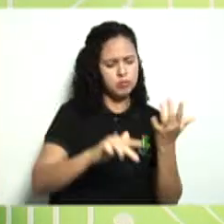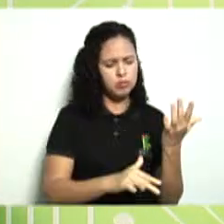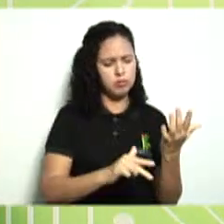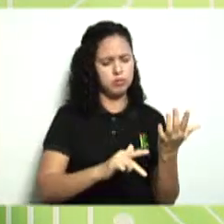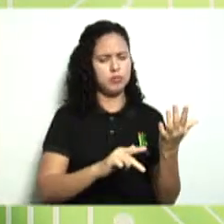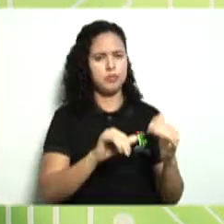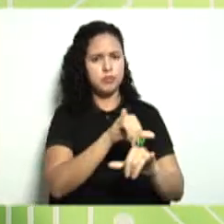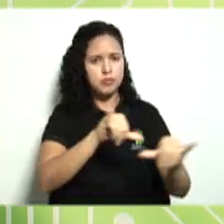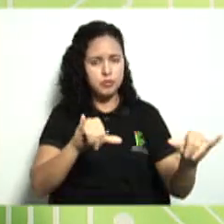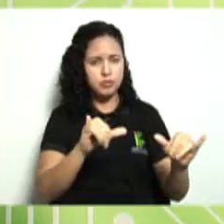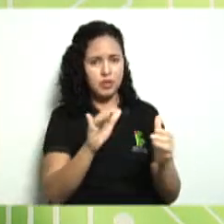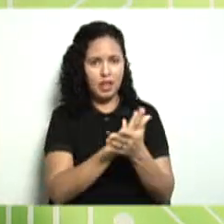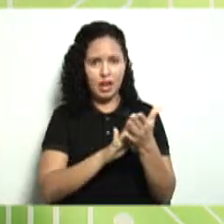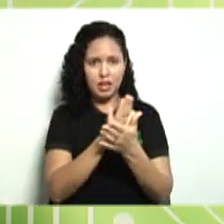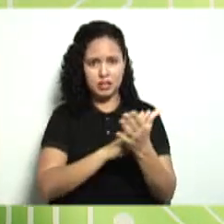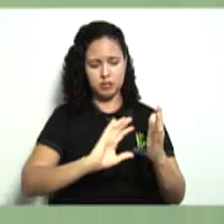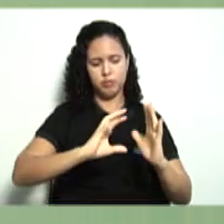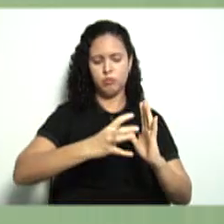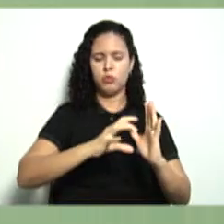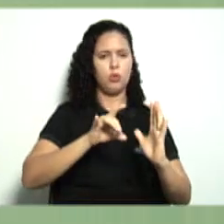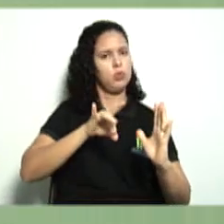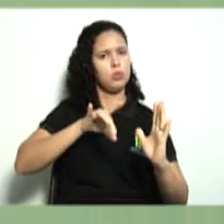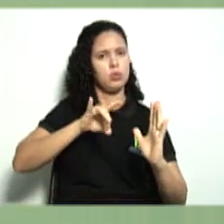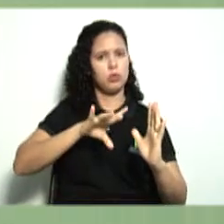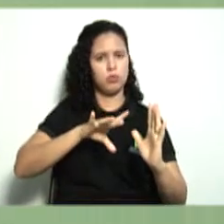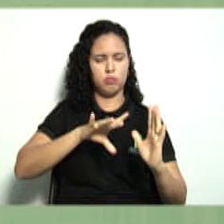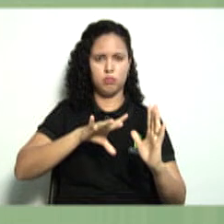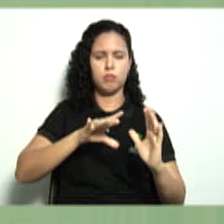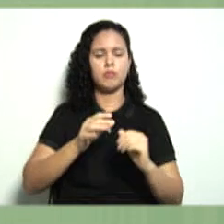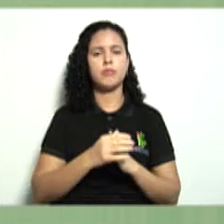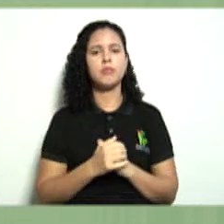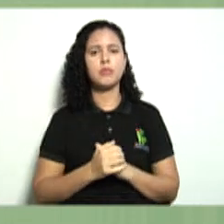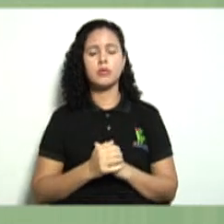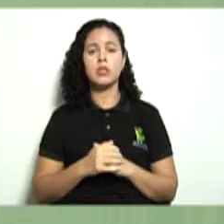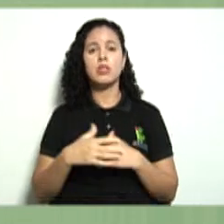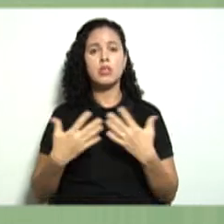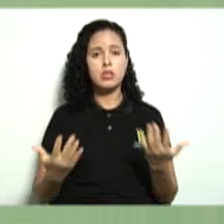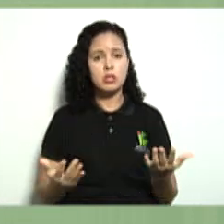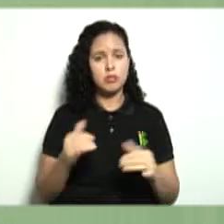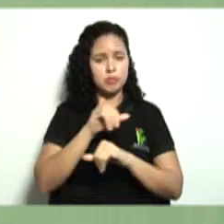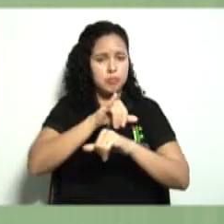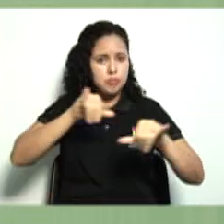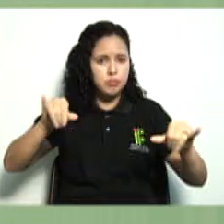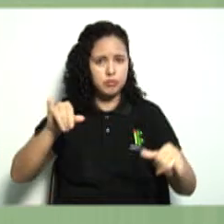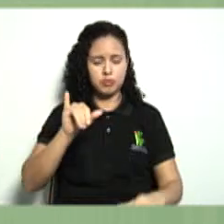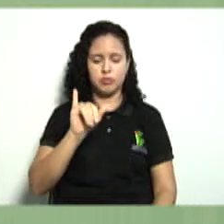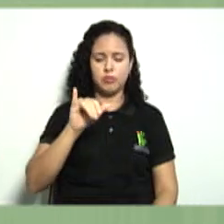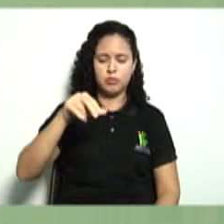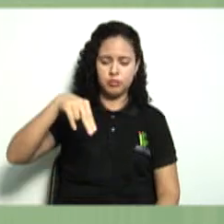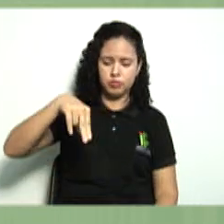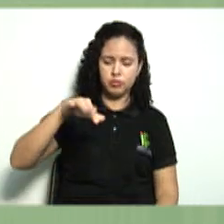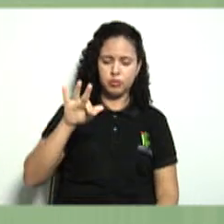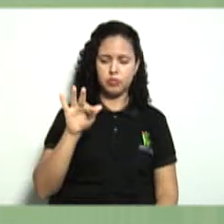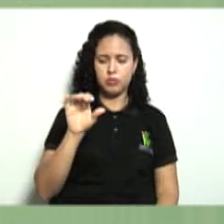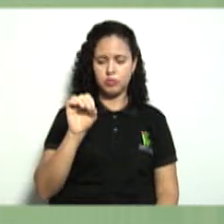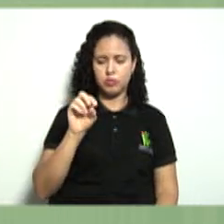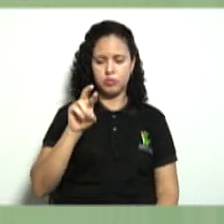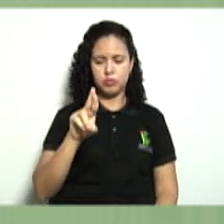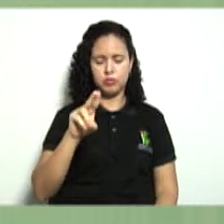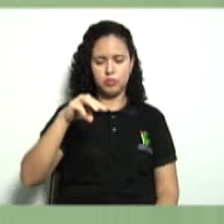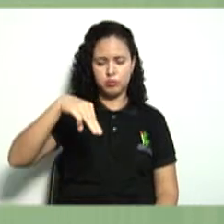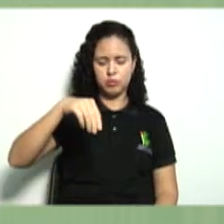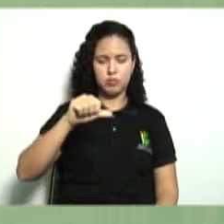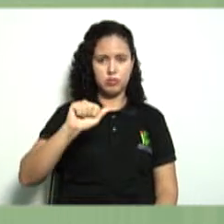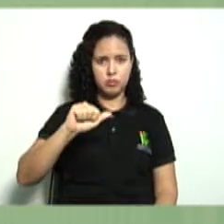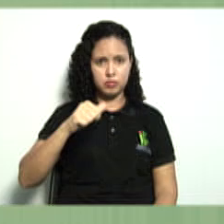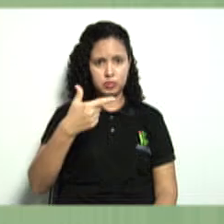ok? Continuando aqui, vem o que? A informação. Vocês observam que quando eu falei de dados e eu